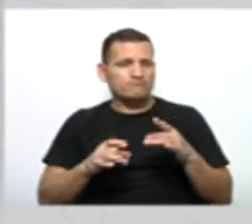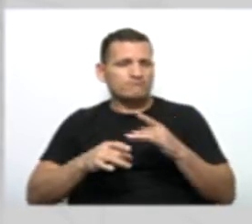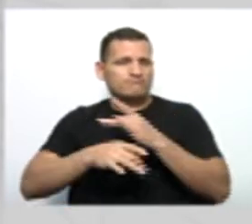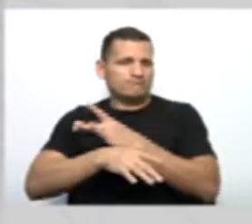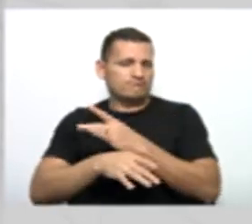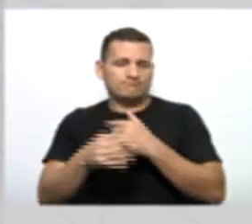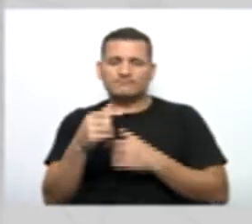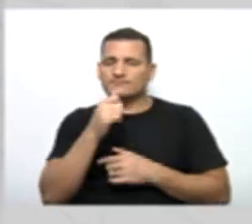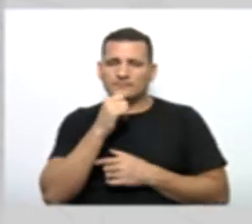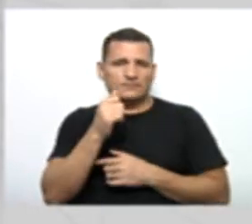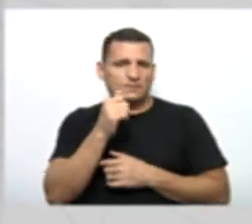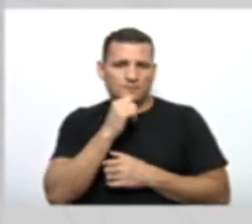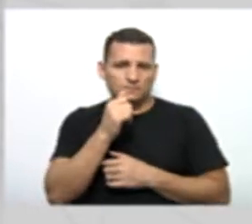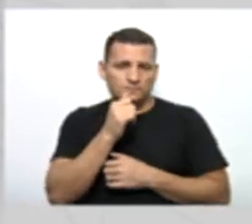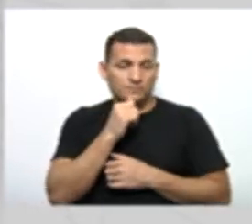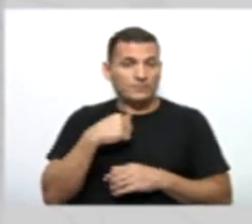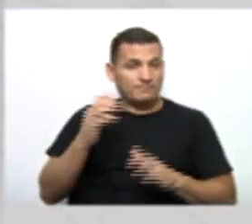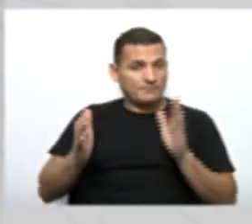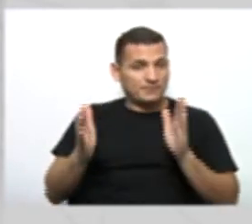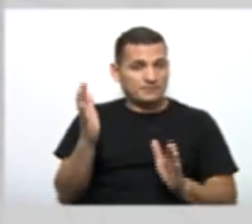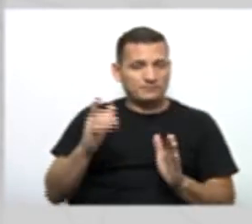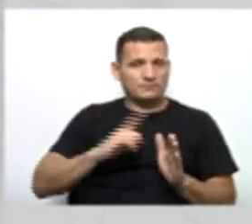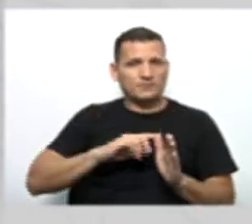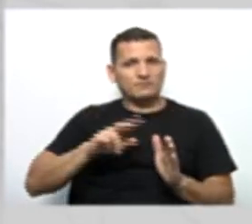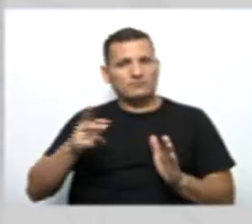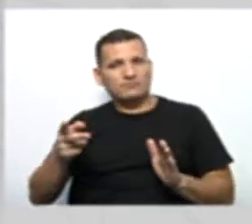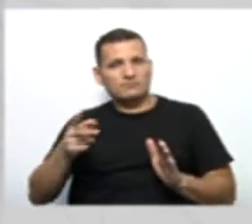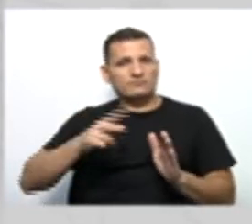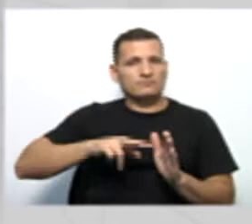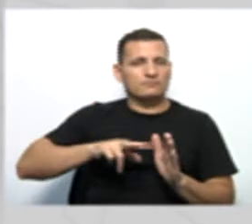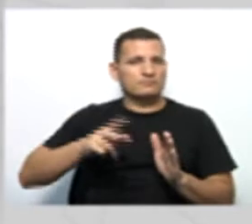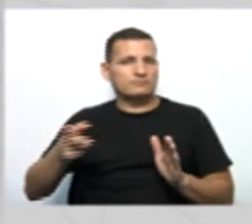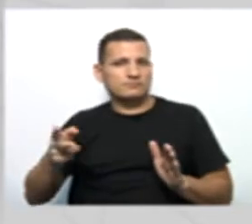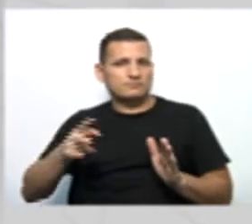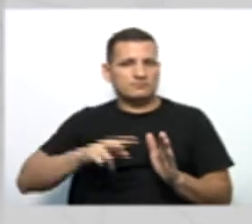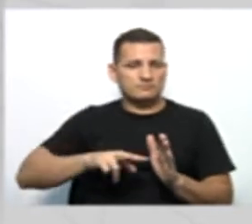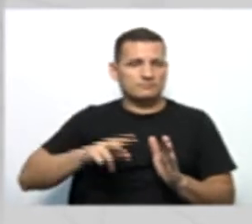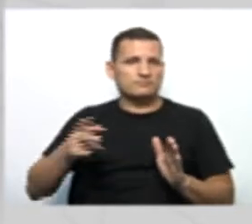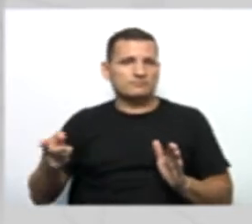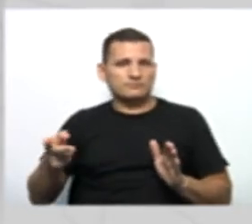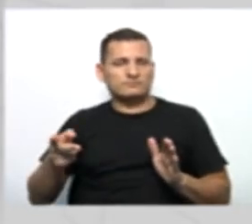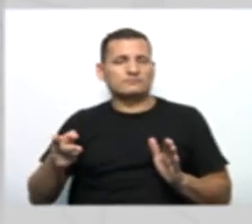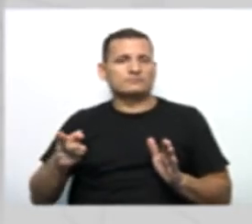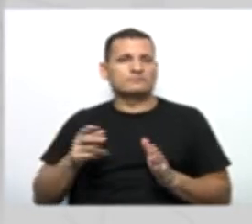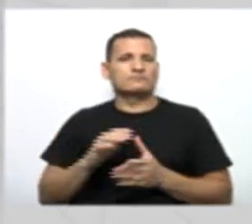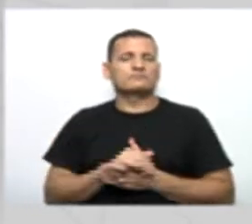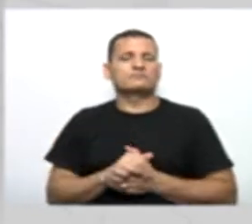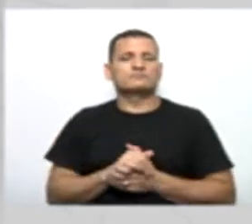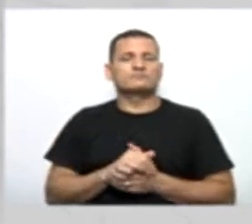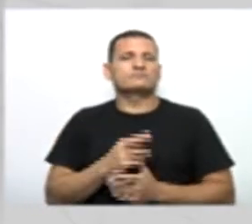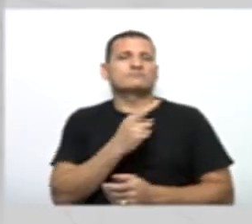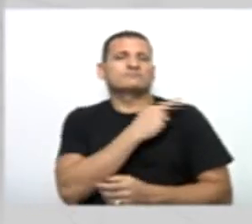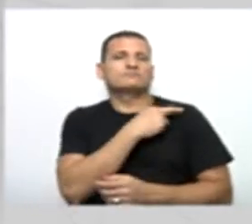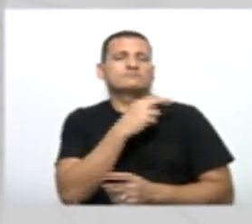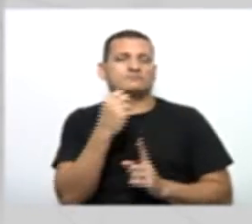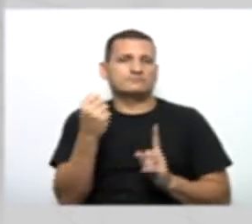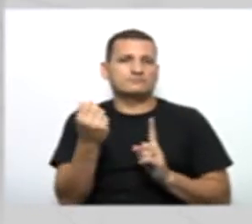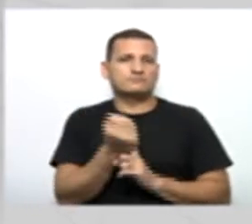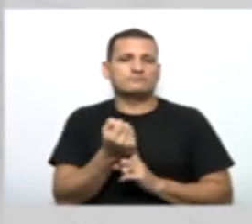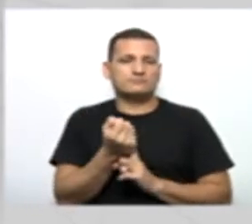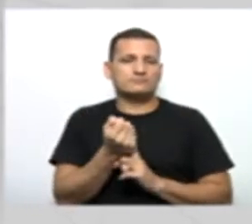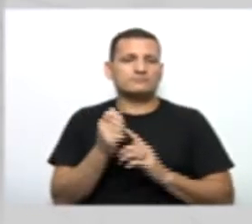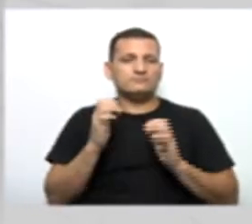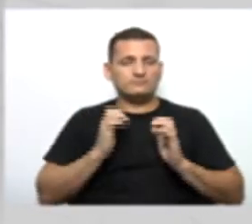seja, nós estamos nesse período de transição do estágio de agressão e conquista para o estágio da responsabilidade social, da ética